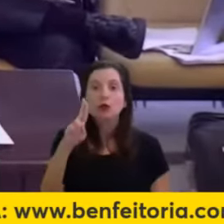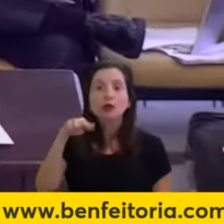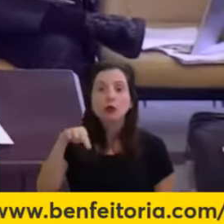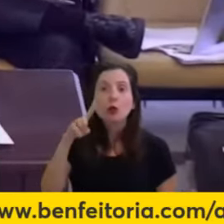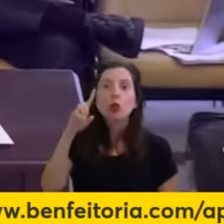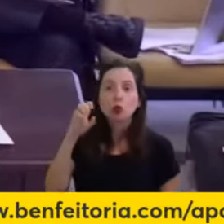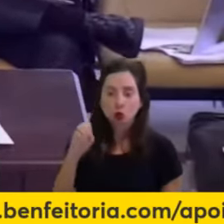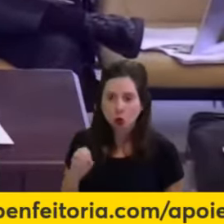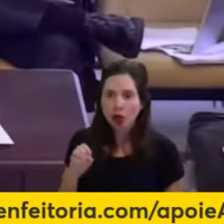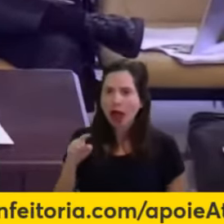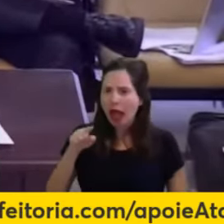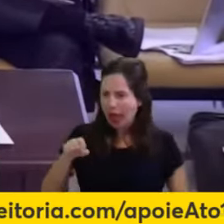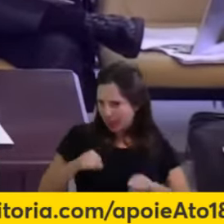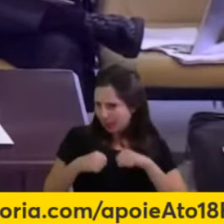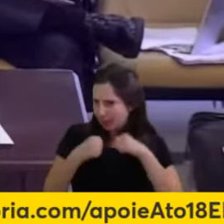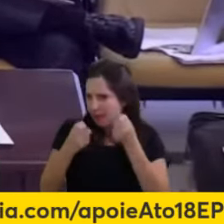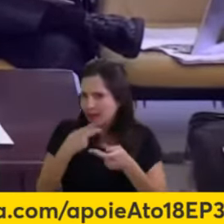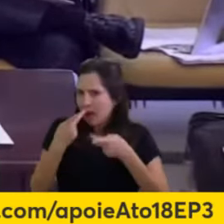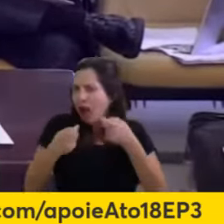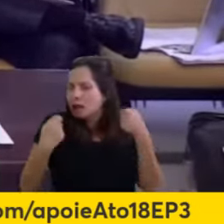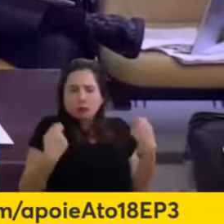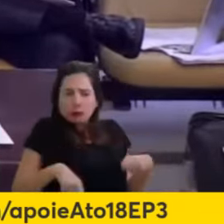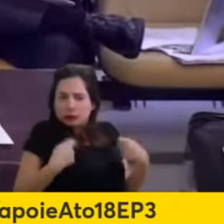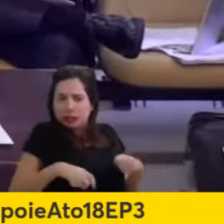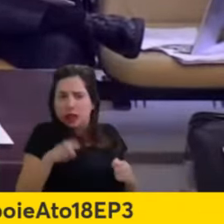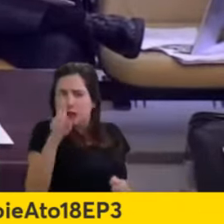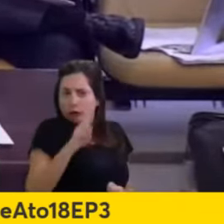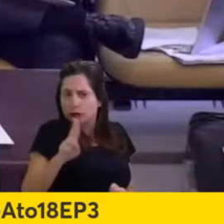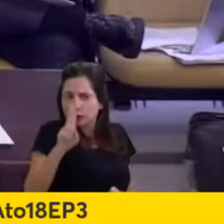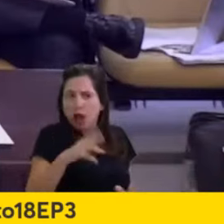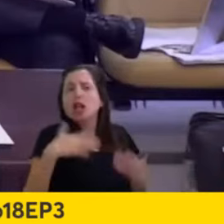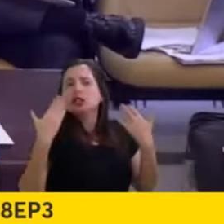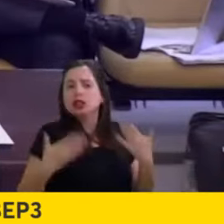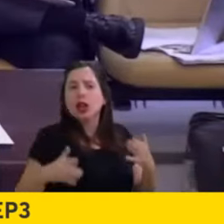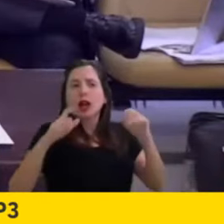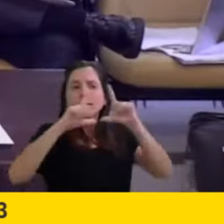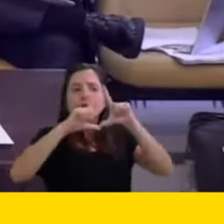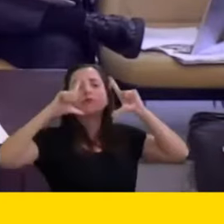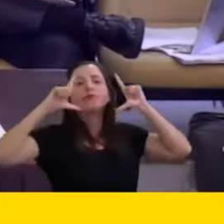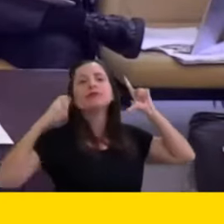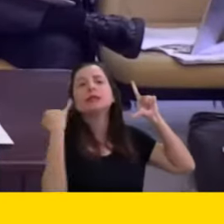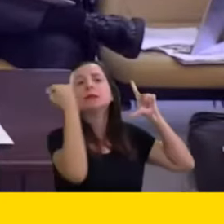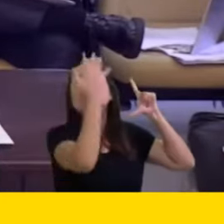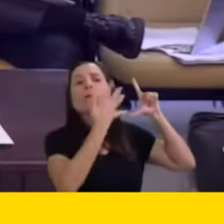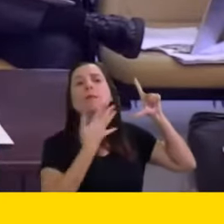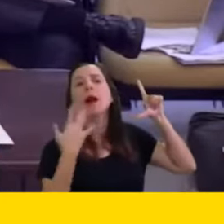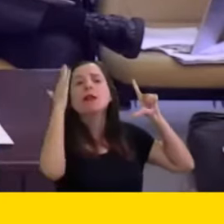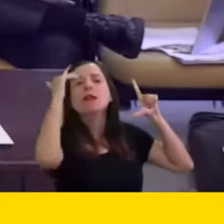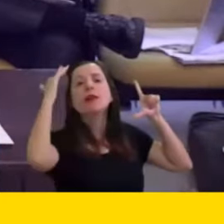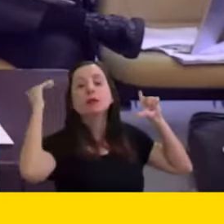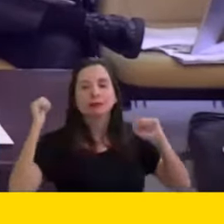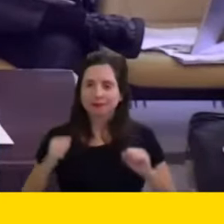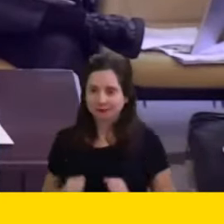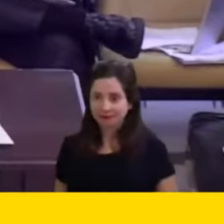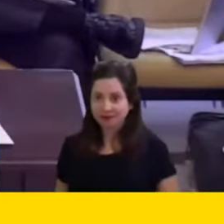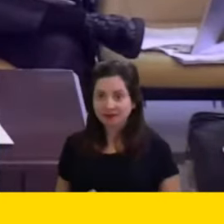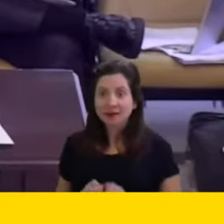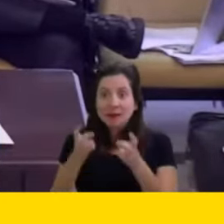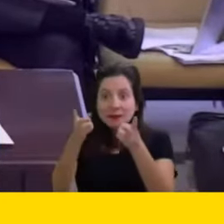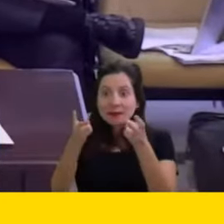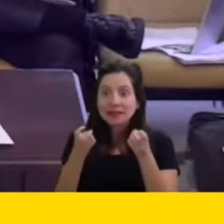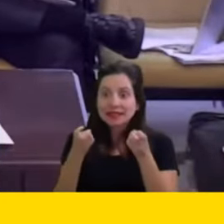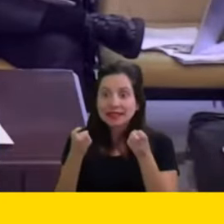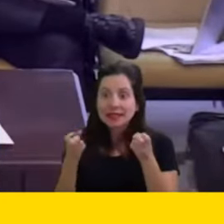seguinte eu nem precisava abusar porque eu já era uma figura muito conhecida veja excelência pior ainda gastou sem